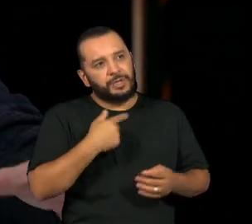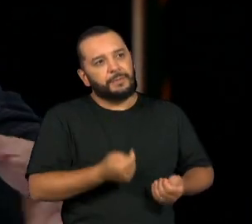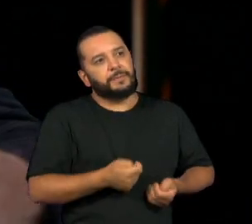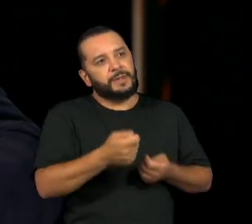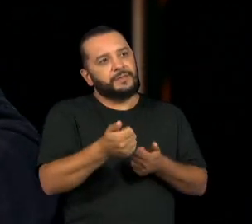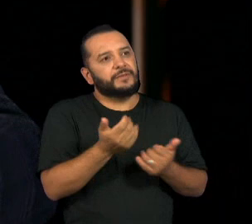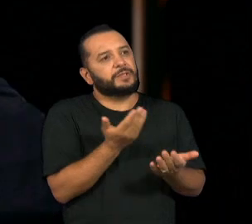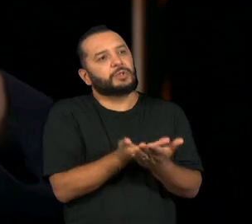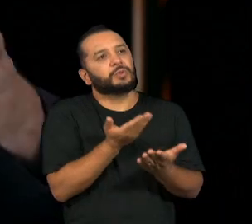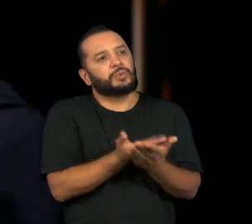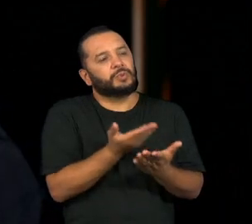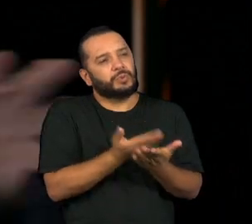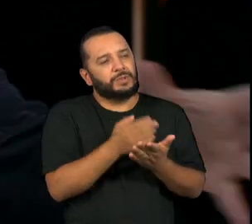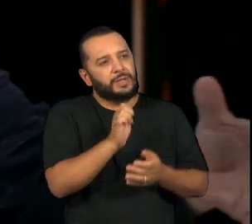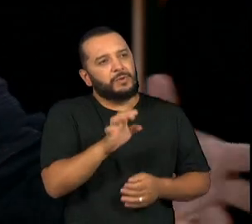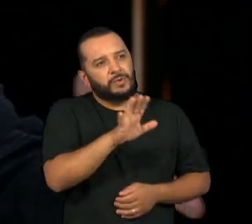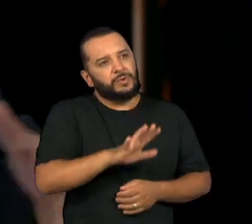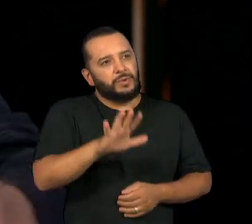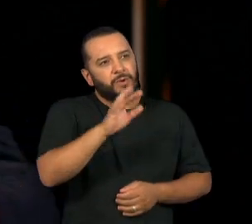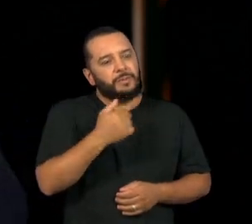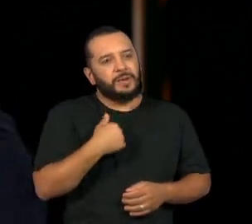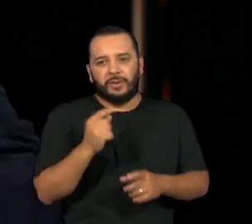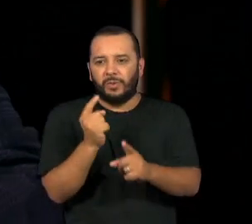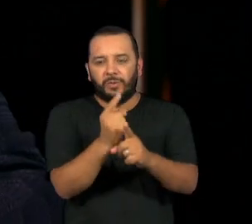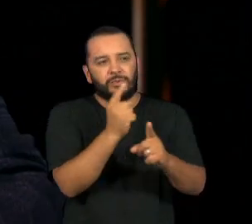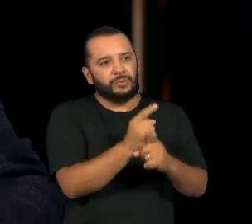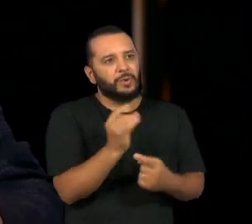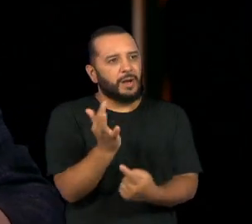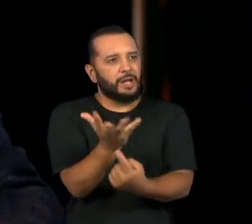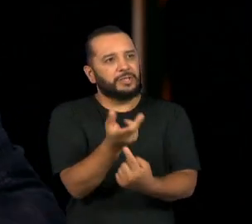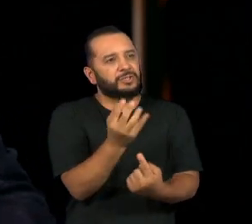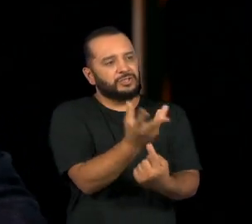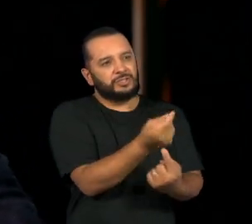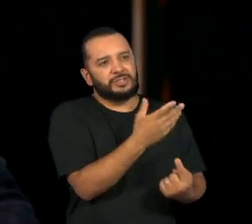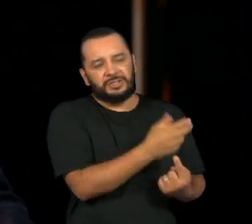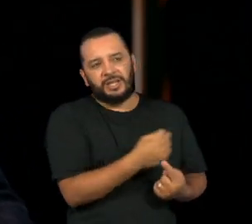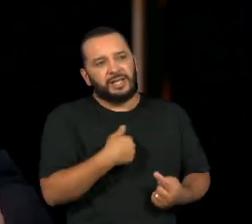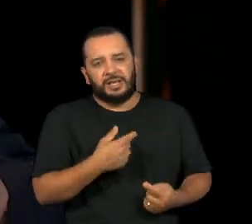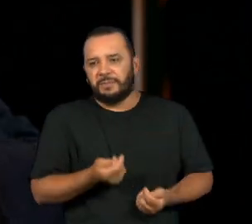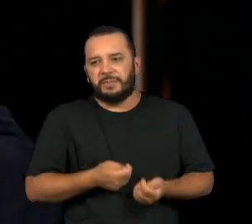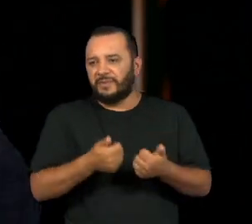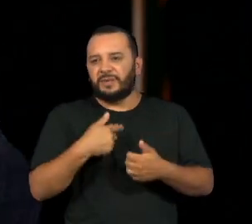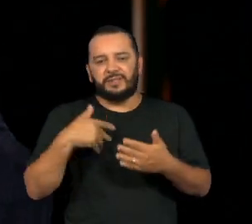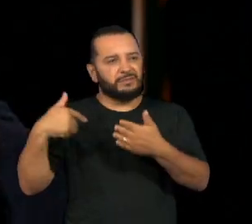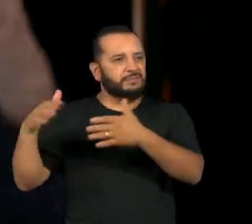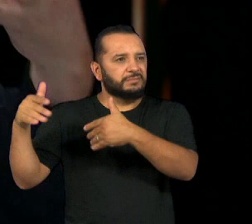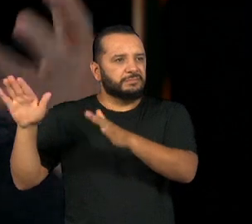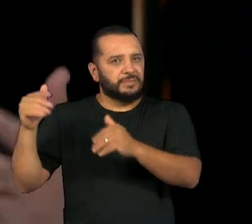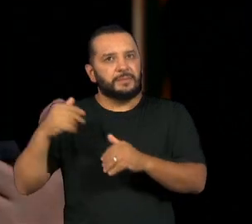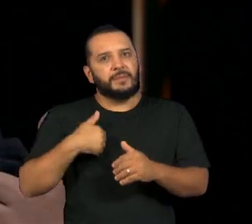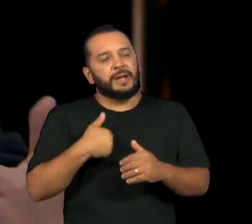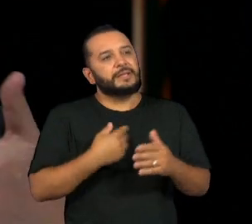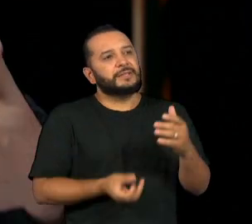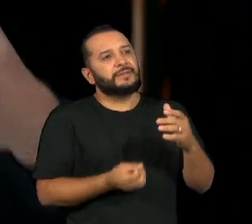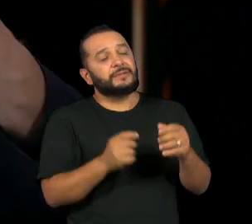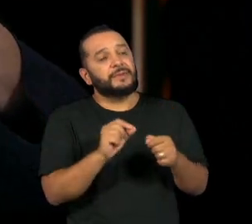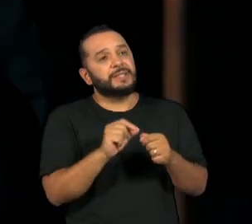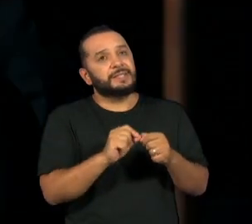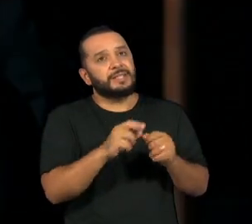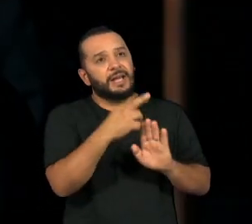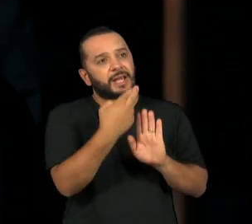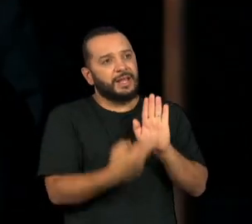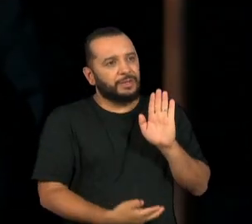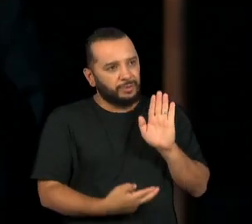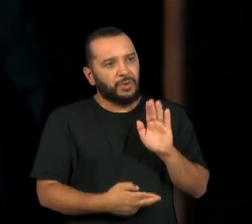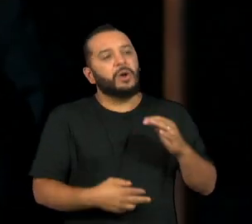Europa, chegou lá, encontrou os artistas todos, jogou a bolsa para o alto, mas fazia os relatórios